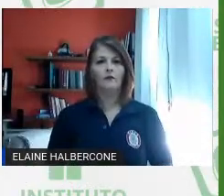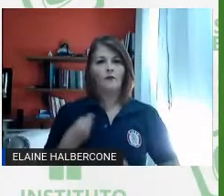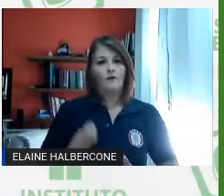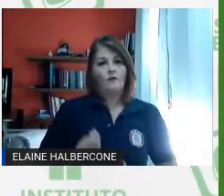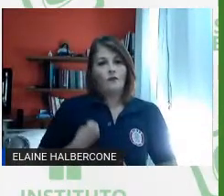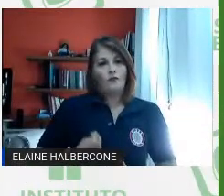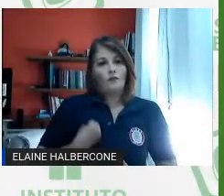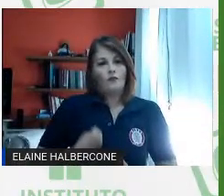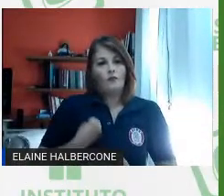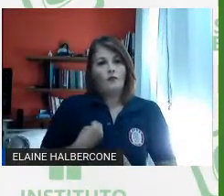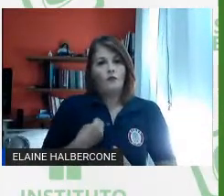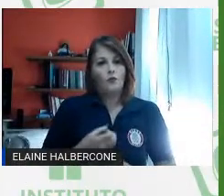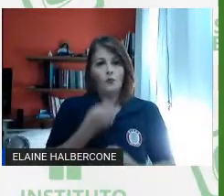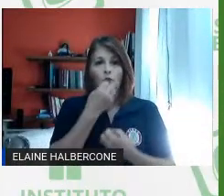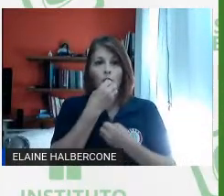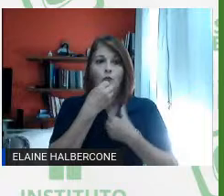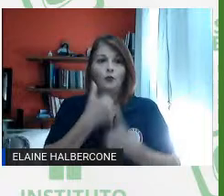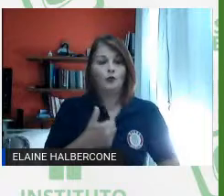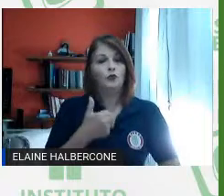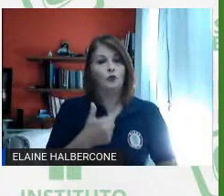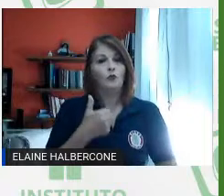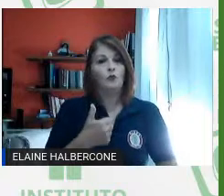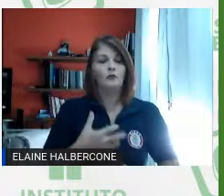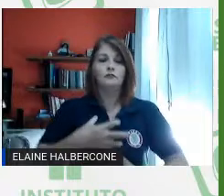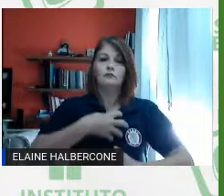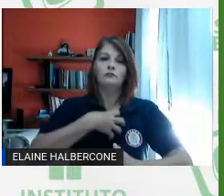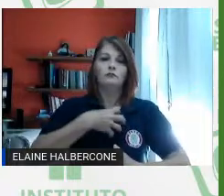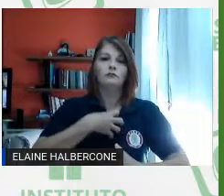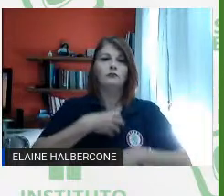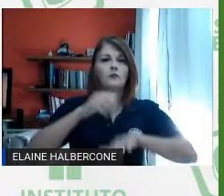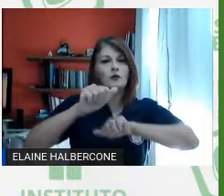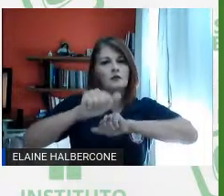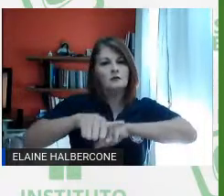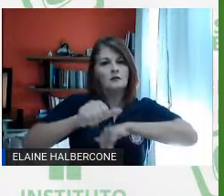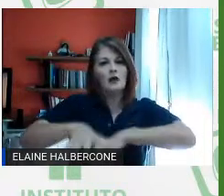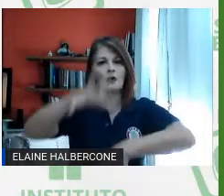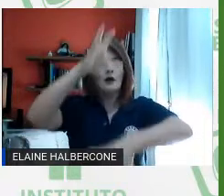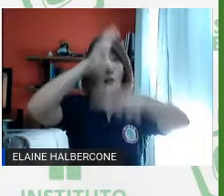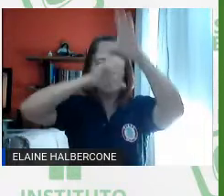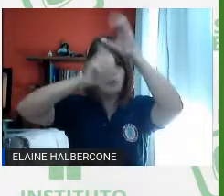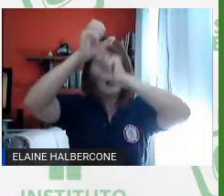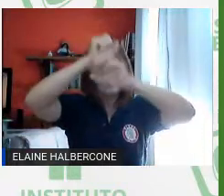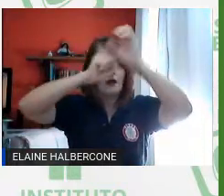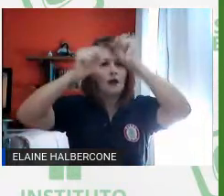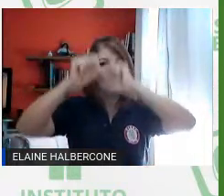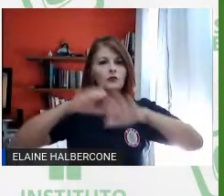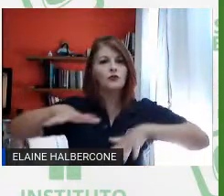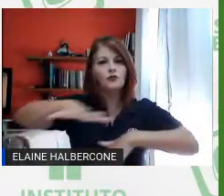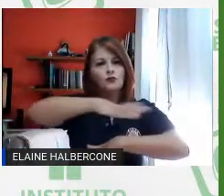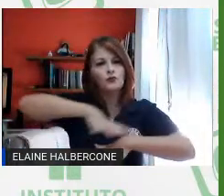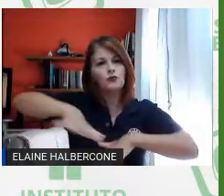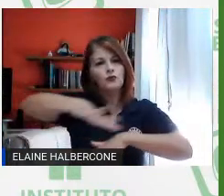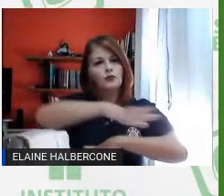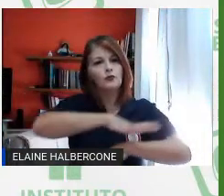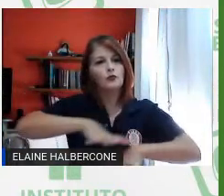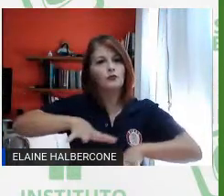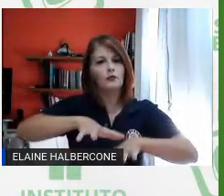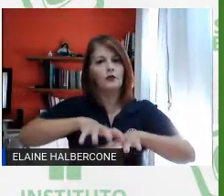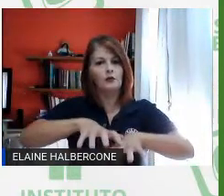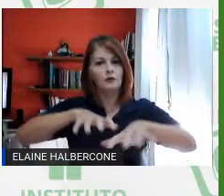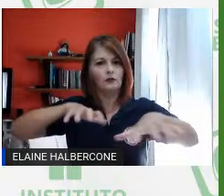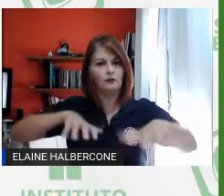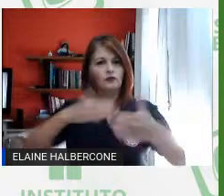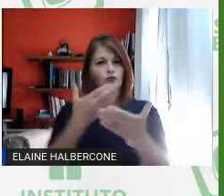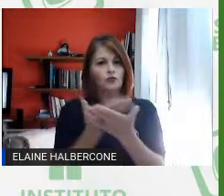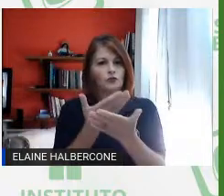muito positiva, de forma de ensinar e aprender através do ambiente de aula,